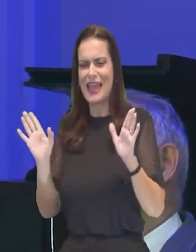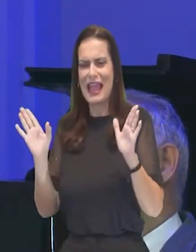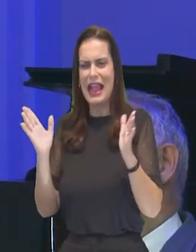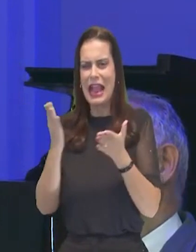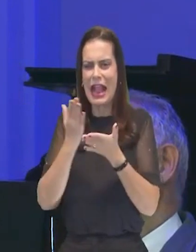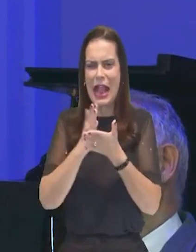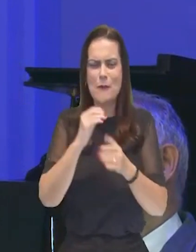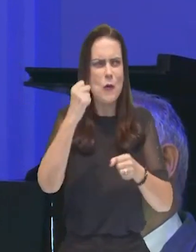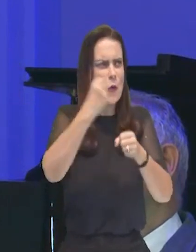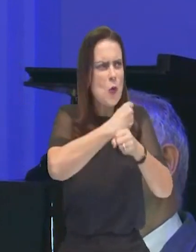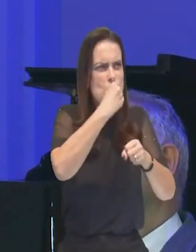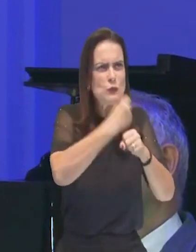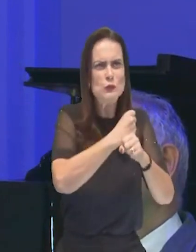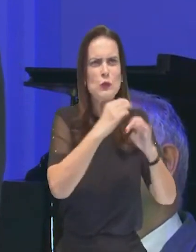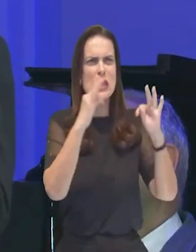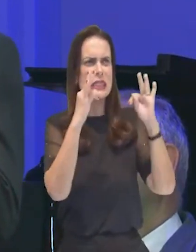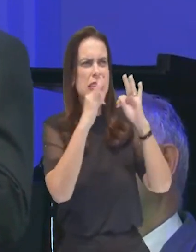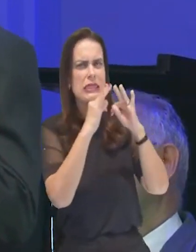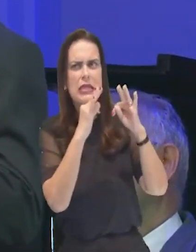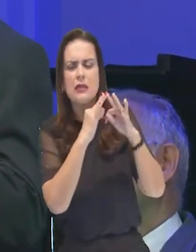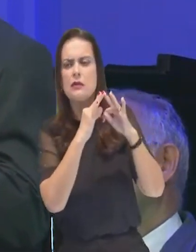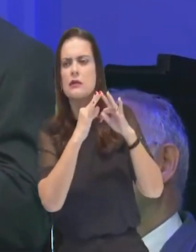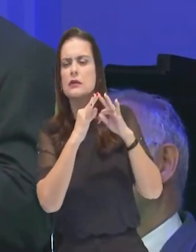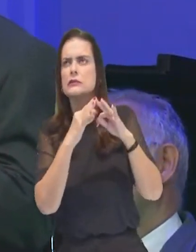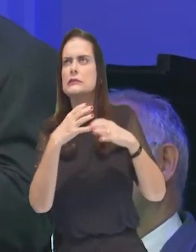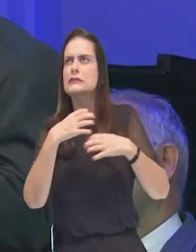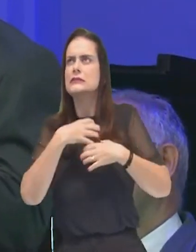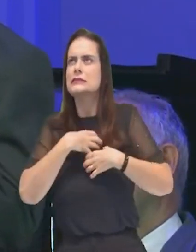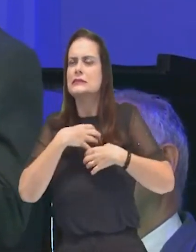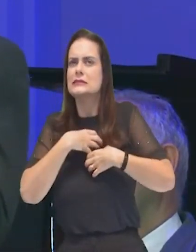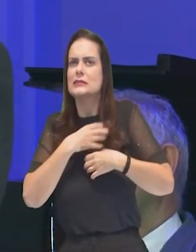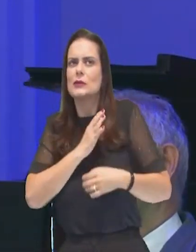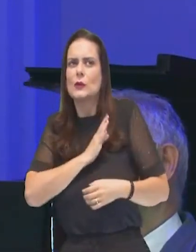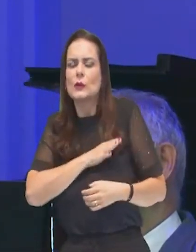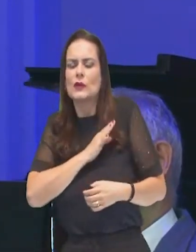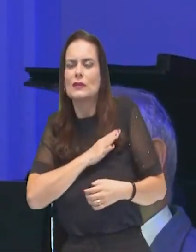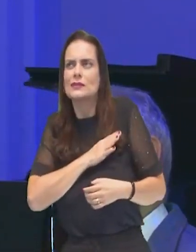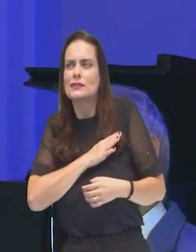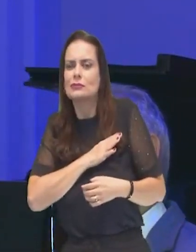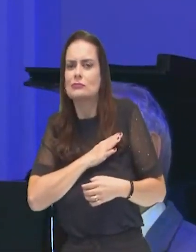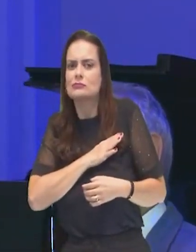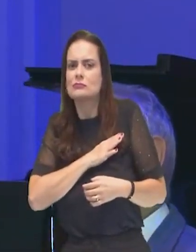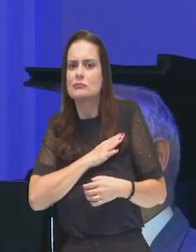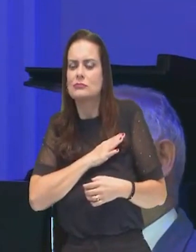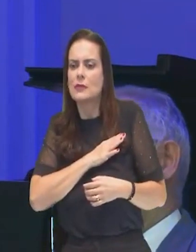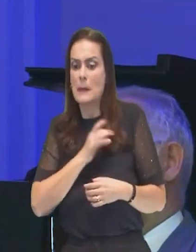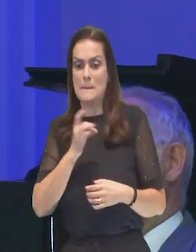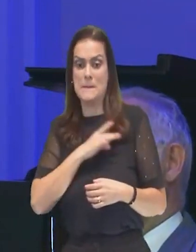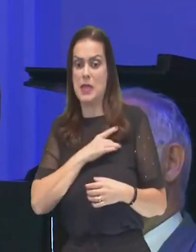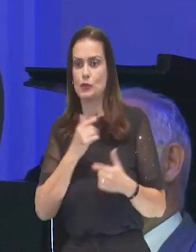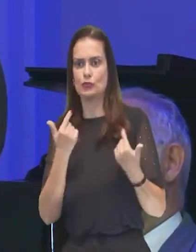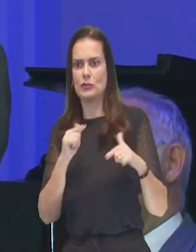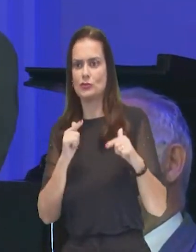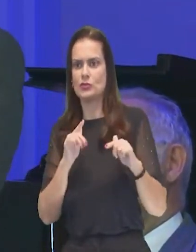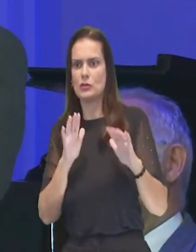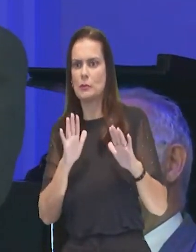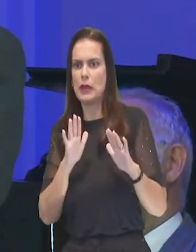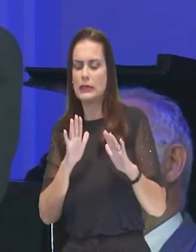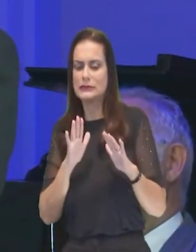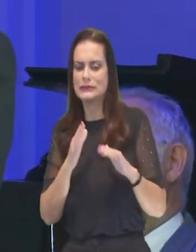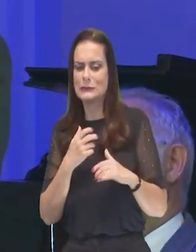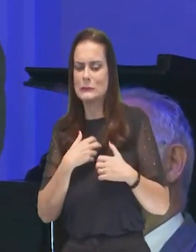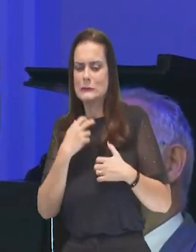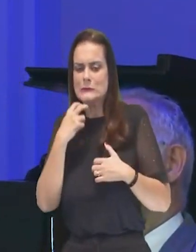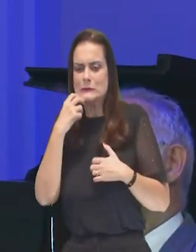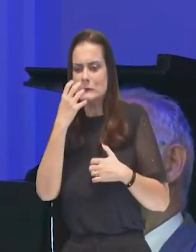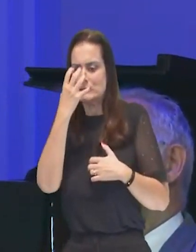grande construção, e aquele sentimento ali no coração, né? Eu não estava com medo, não, eu estava